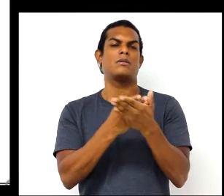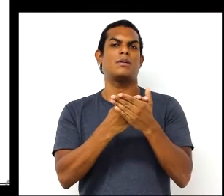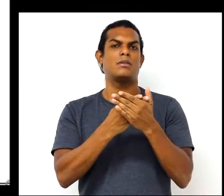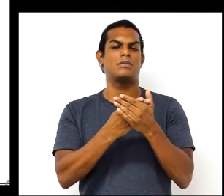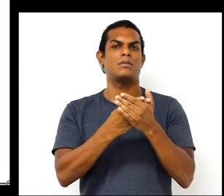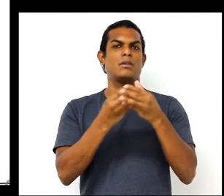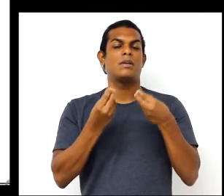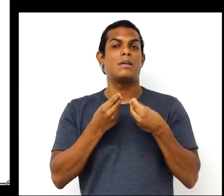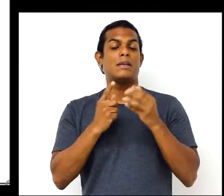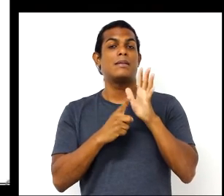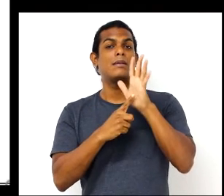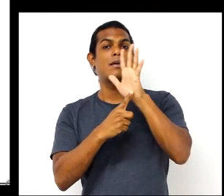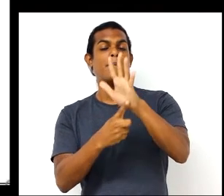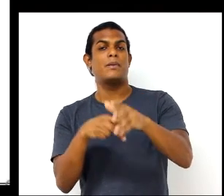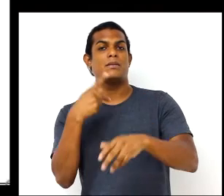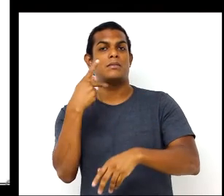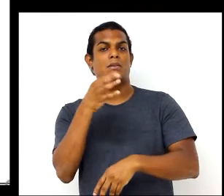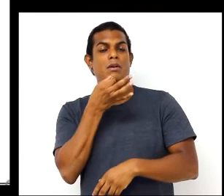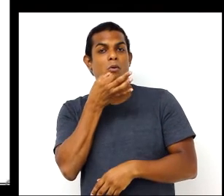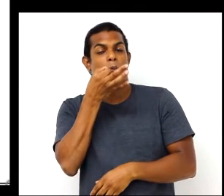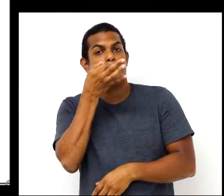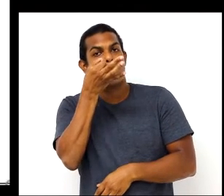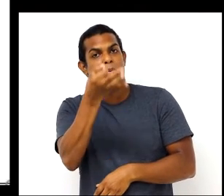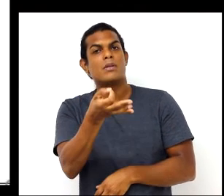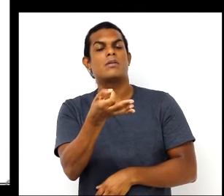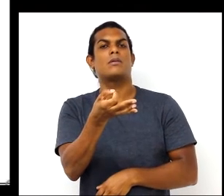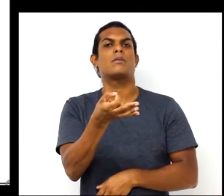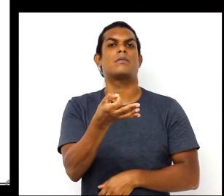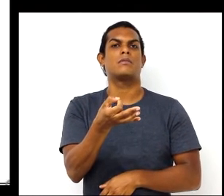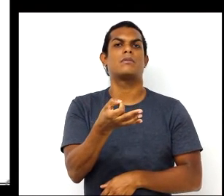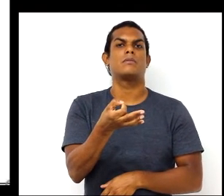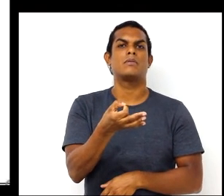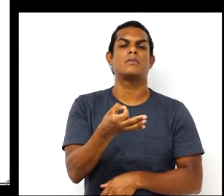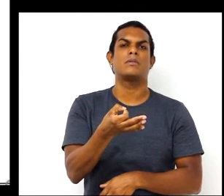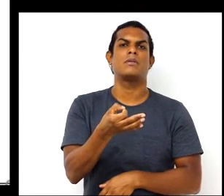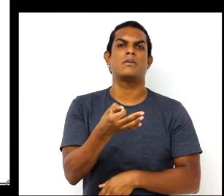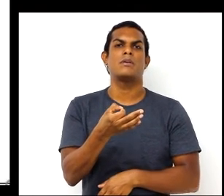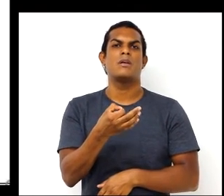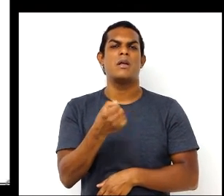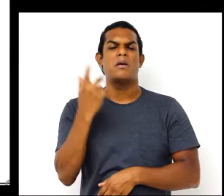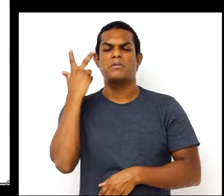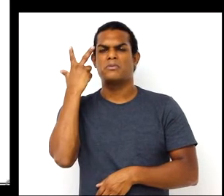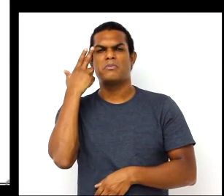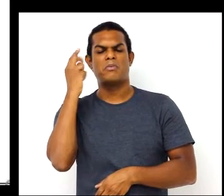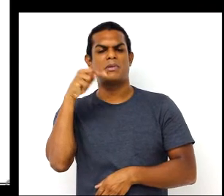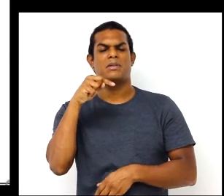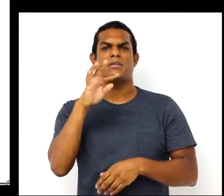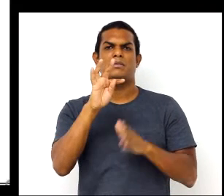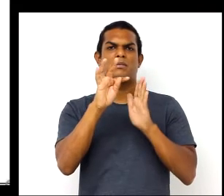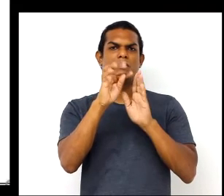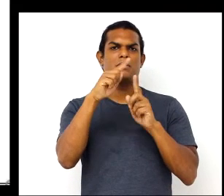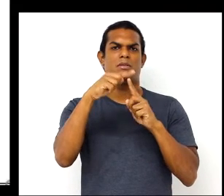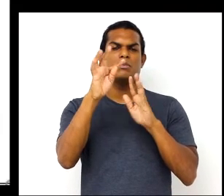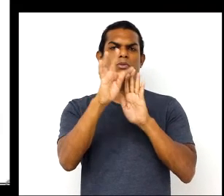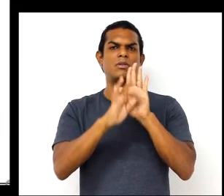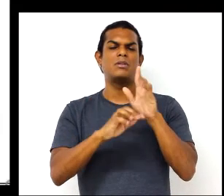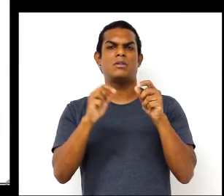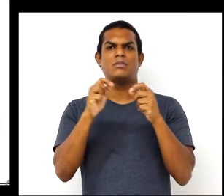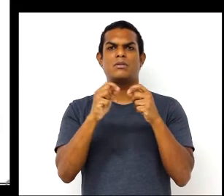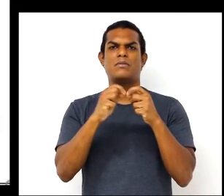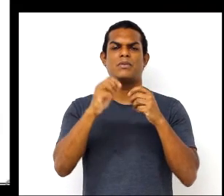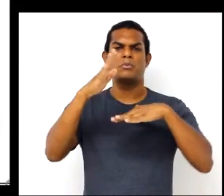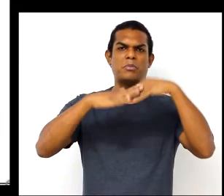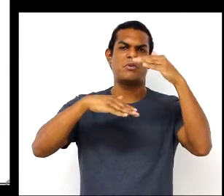julga. Normalmente, esse tipo de texto é elaborado por especialista da área, sobre o assunto que ele